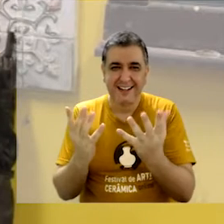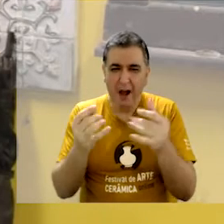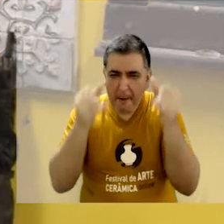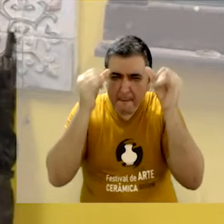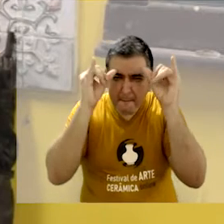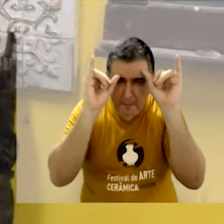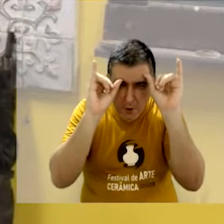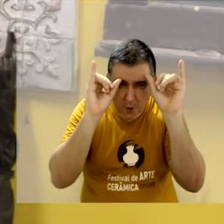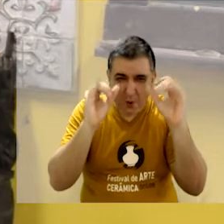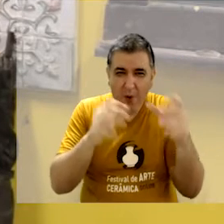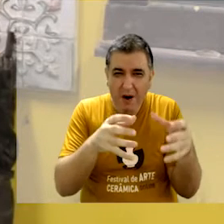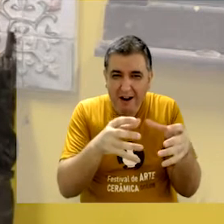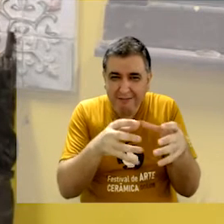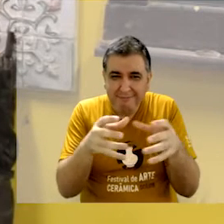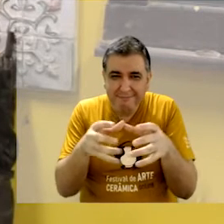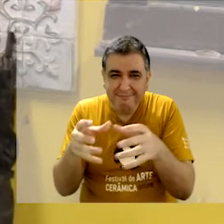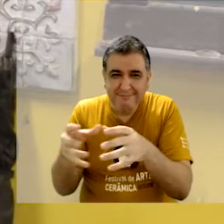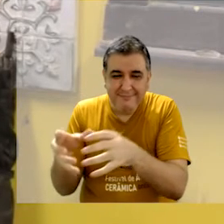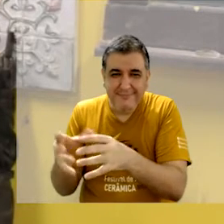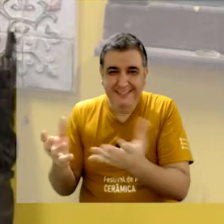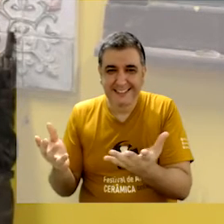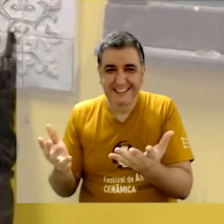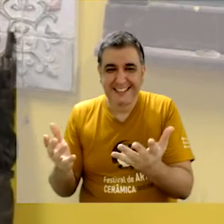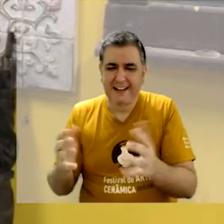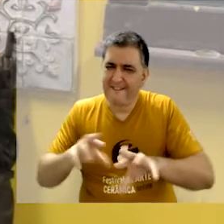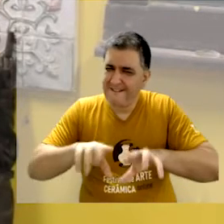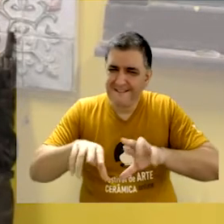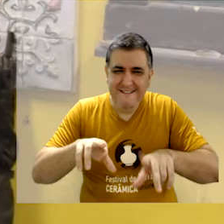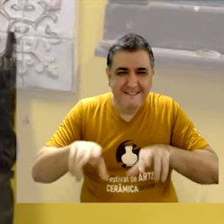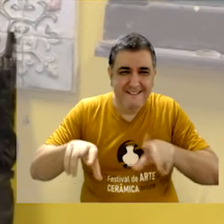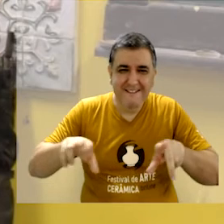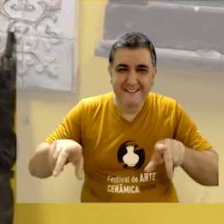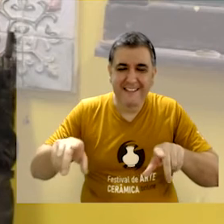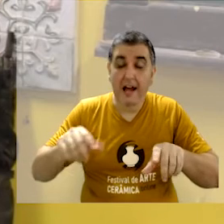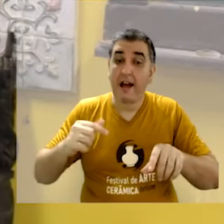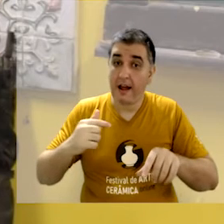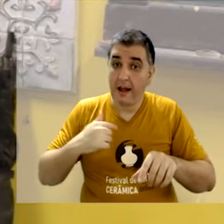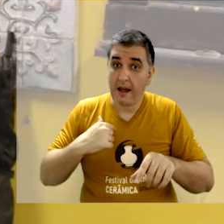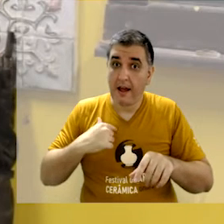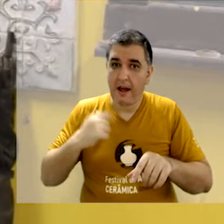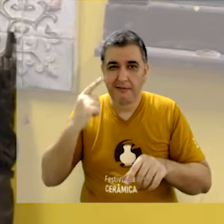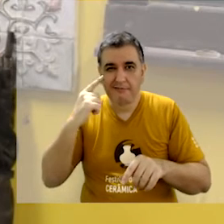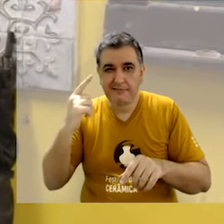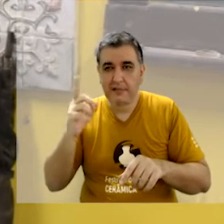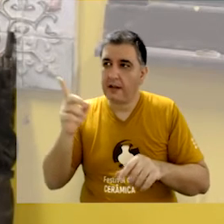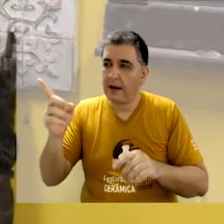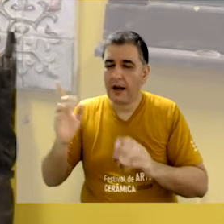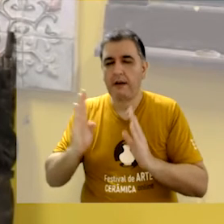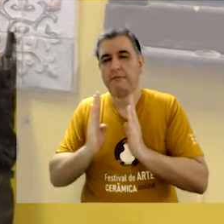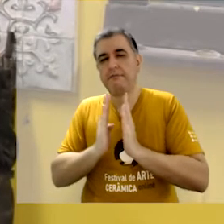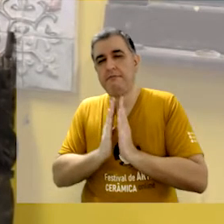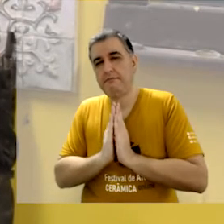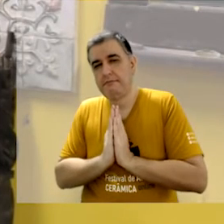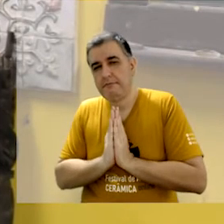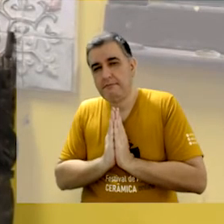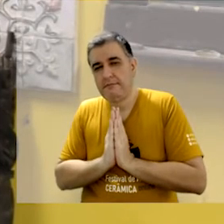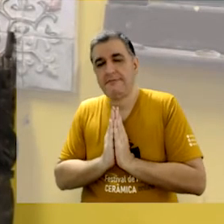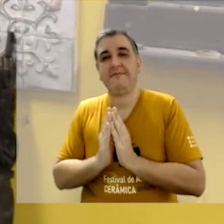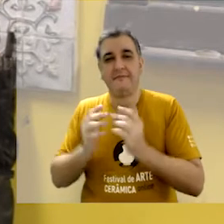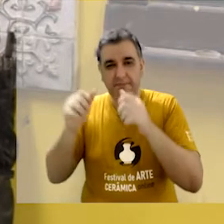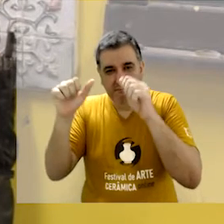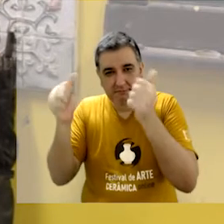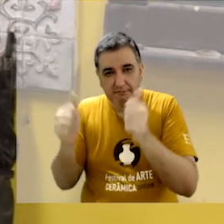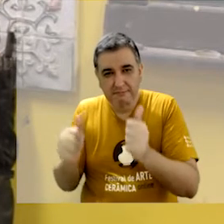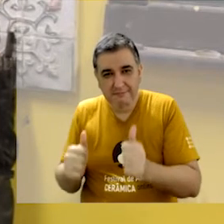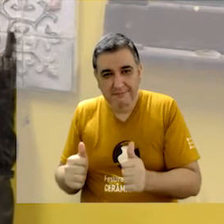animais, até carrinho de argila. E eu tentava imitar os santos que eu via na igreja. E aí a minha mãe falou pro padre, disse,